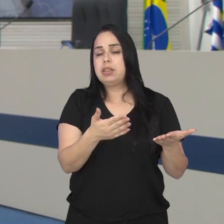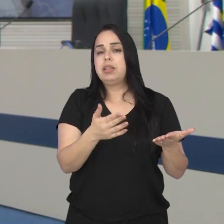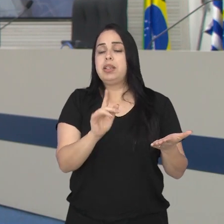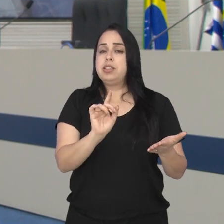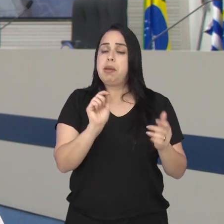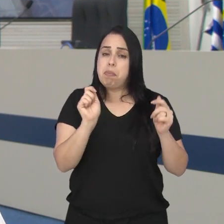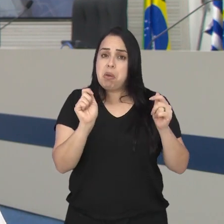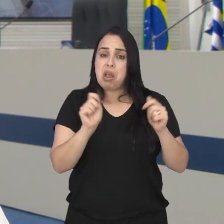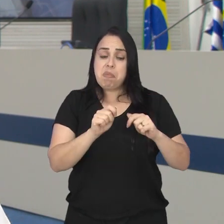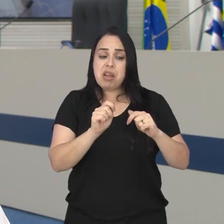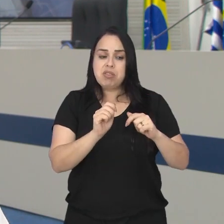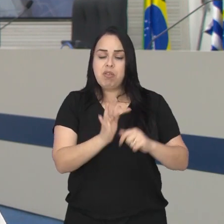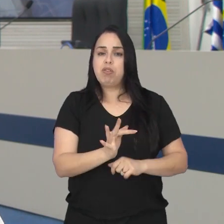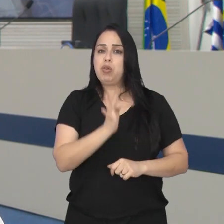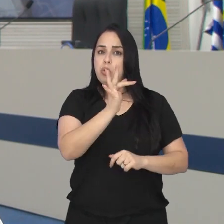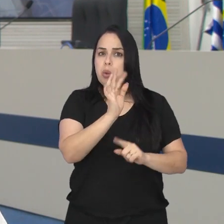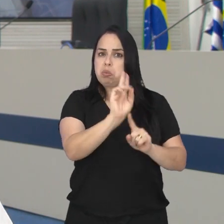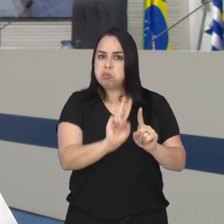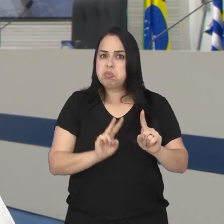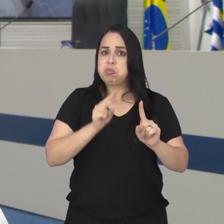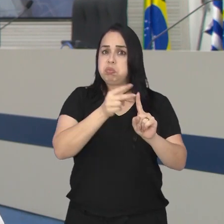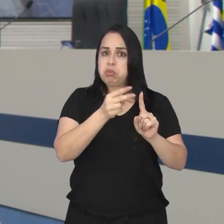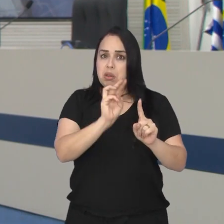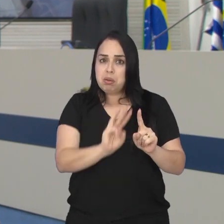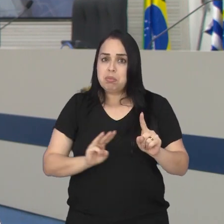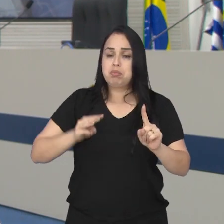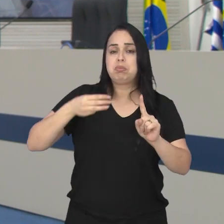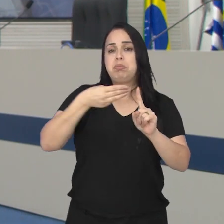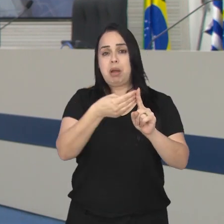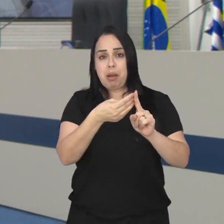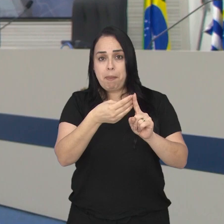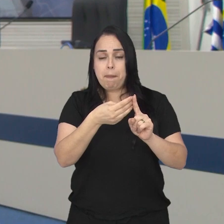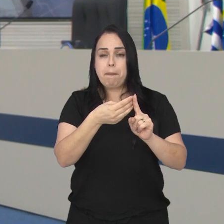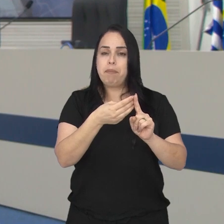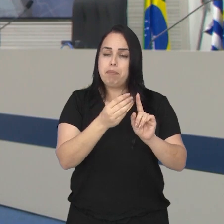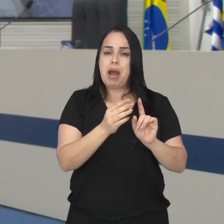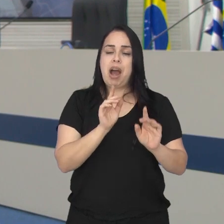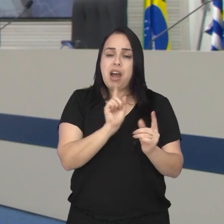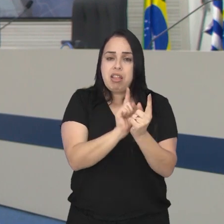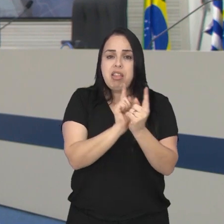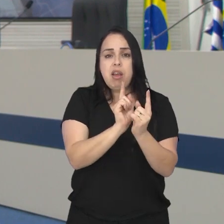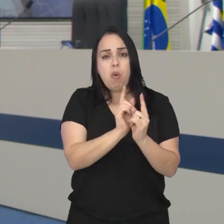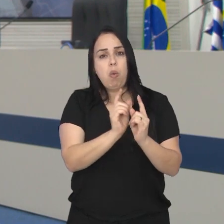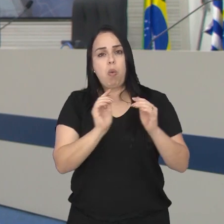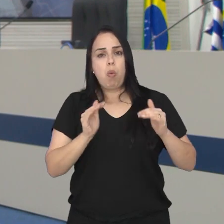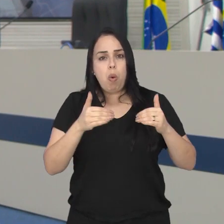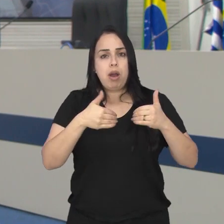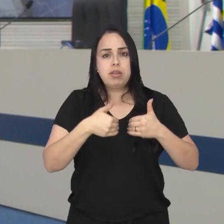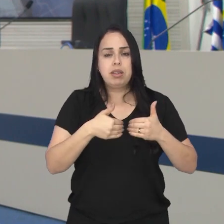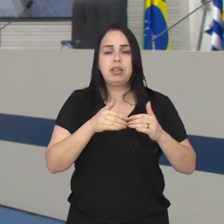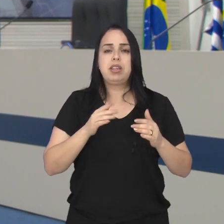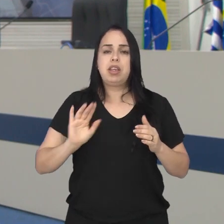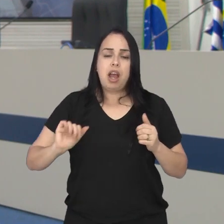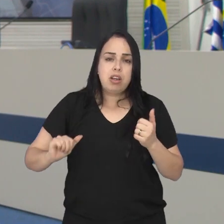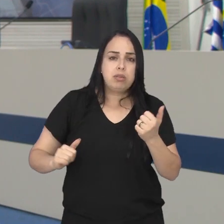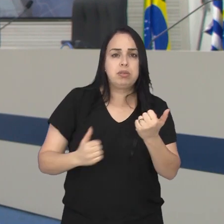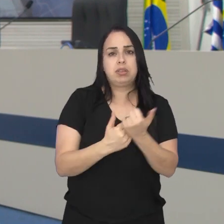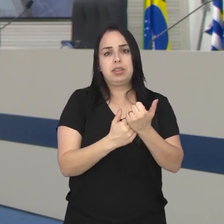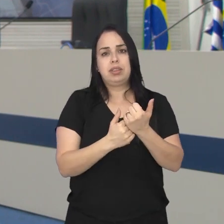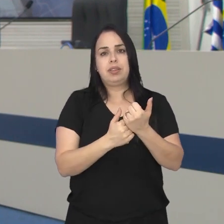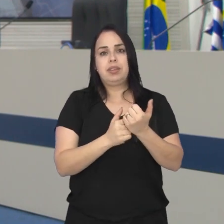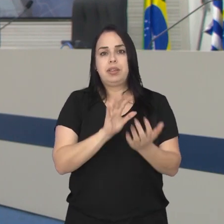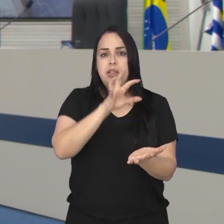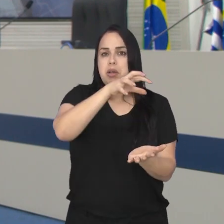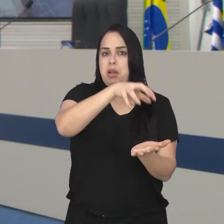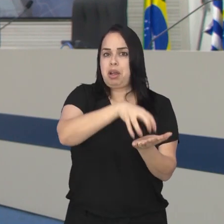cada vez mais ampliando este convênio para atender o máximo possível de pessoa com autismo e poder ajudar a contribuir com o Gaia que